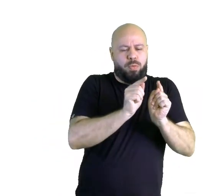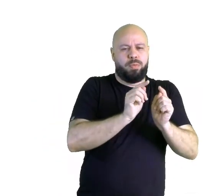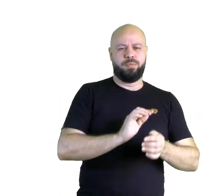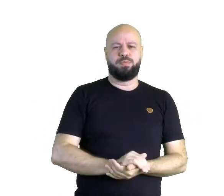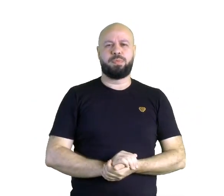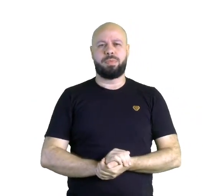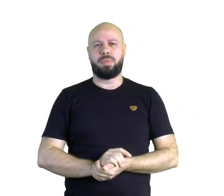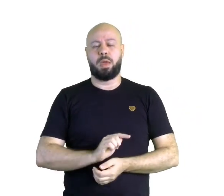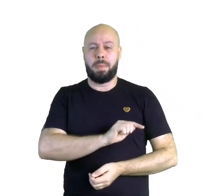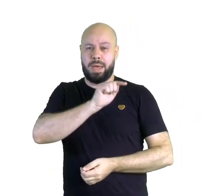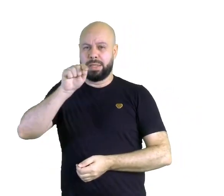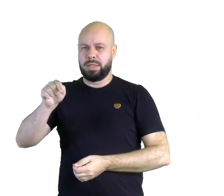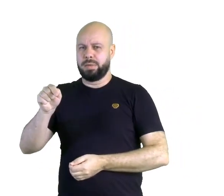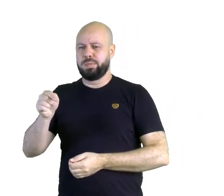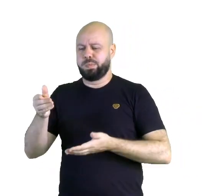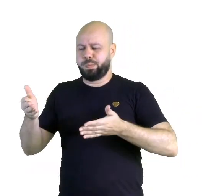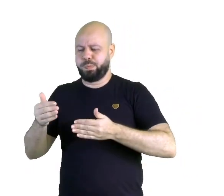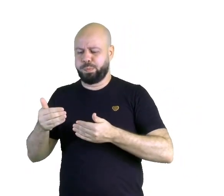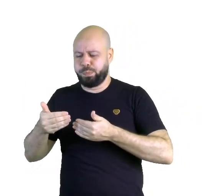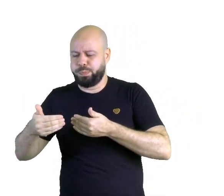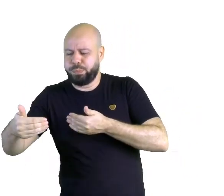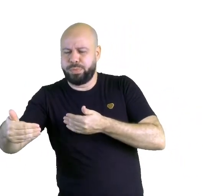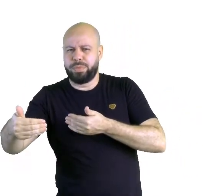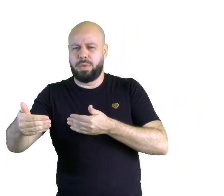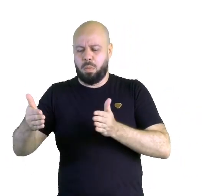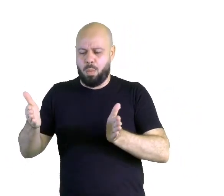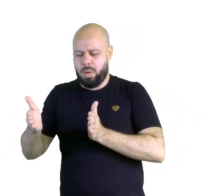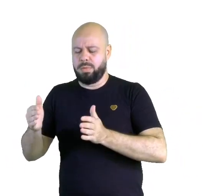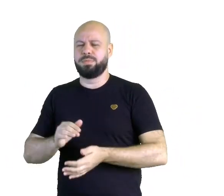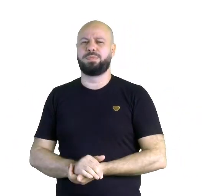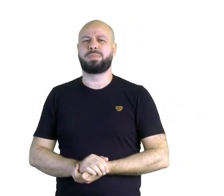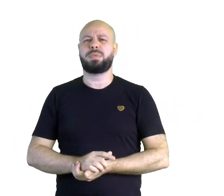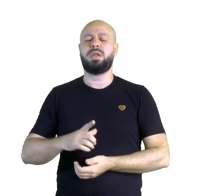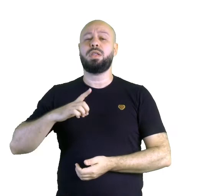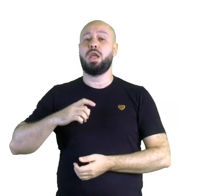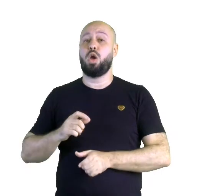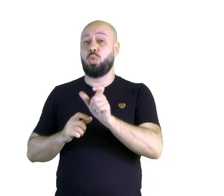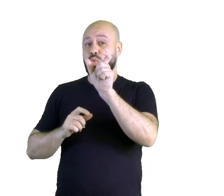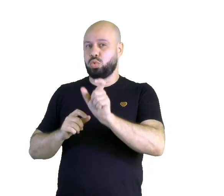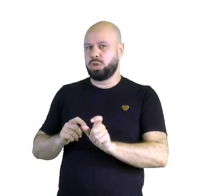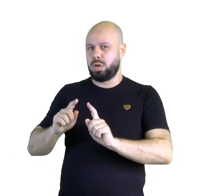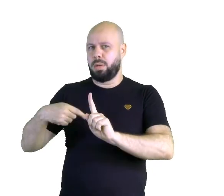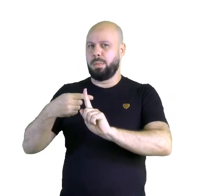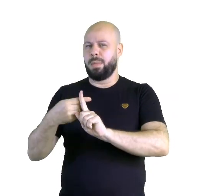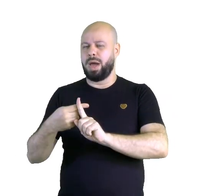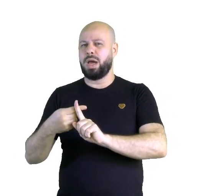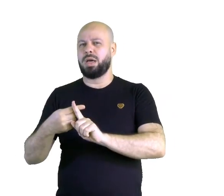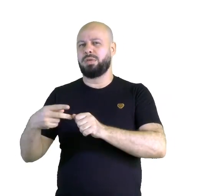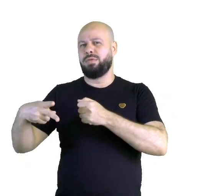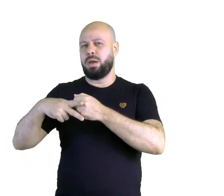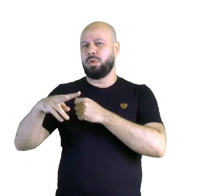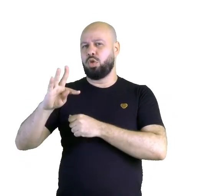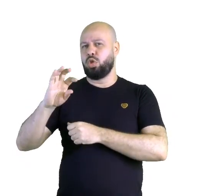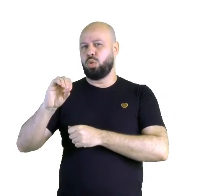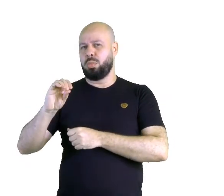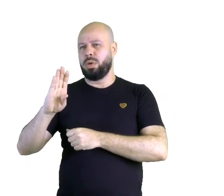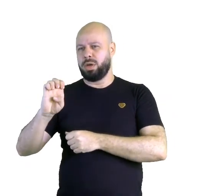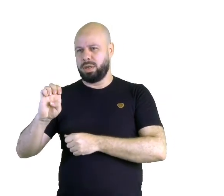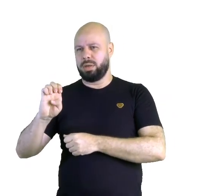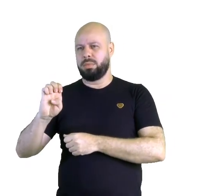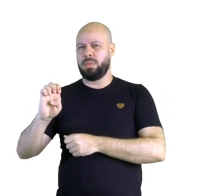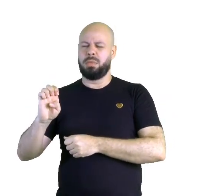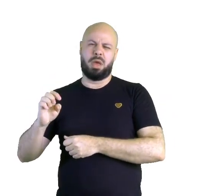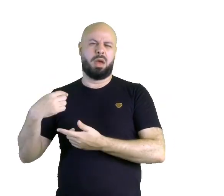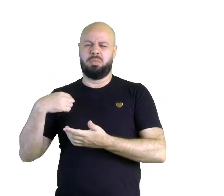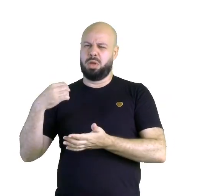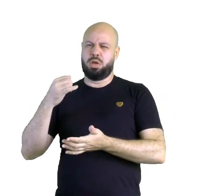present continuous, eu tenho o quê? Sujeito acompanhado do verbo to be, né? I'm, no caso seria